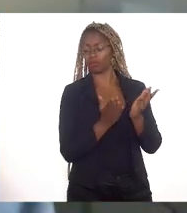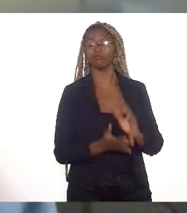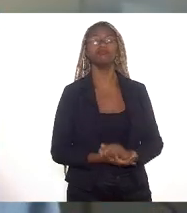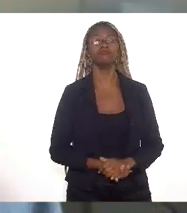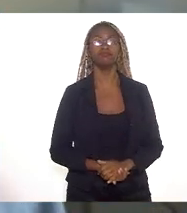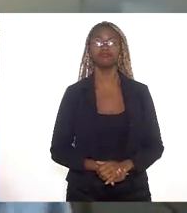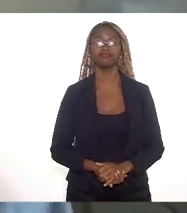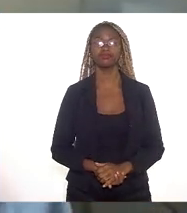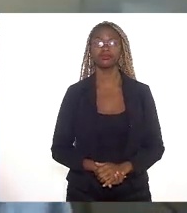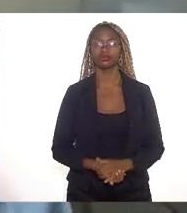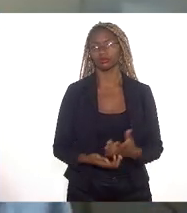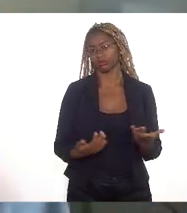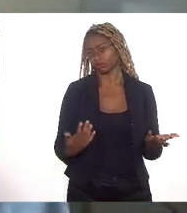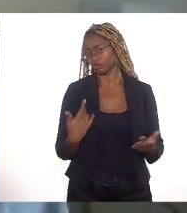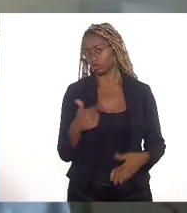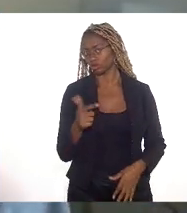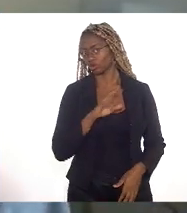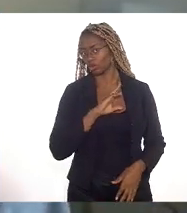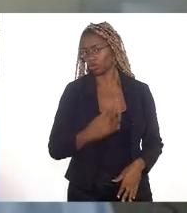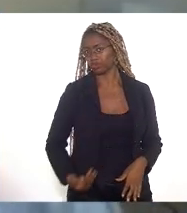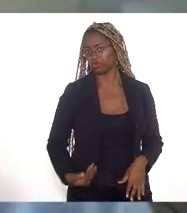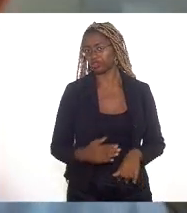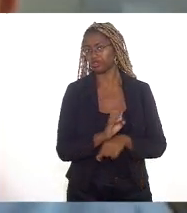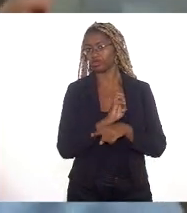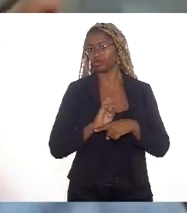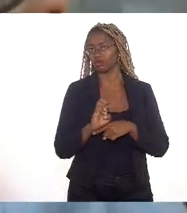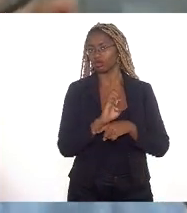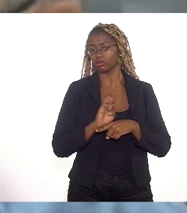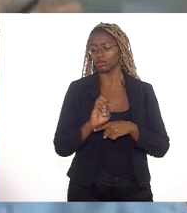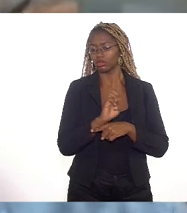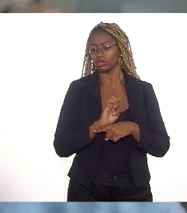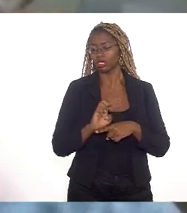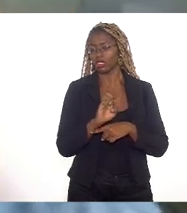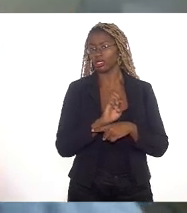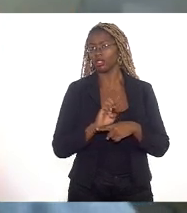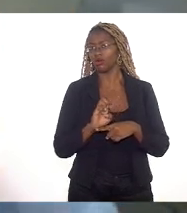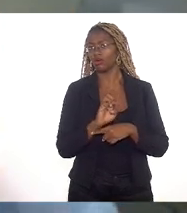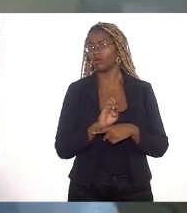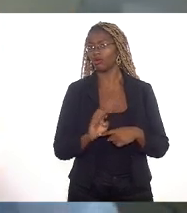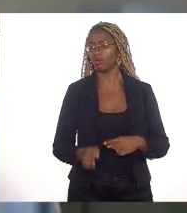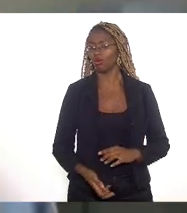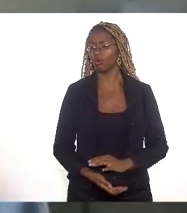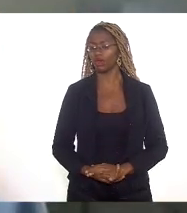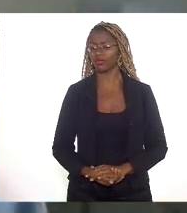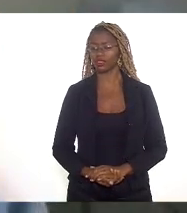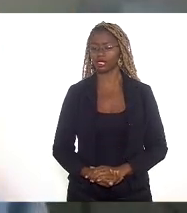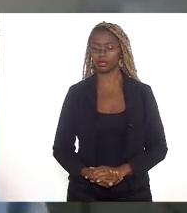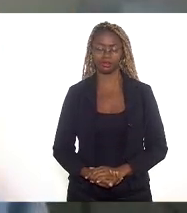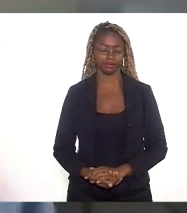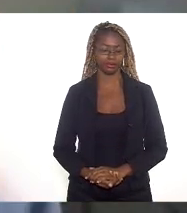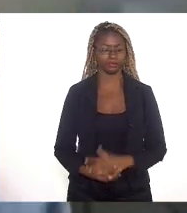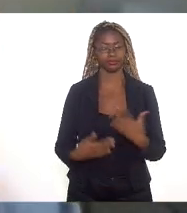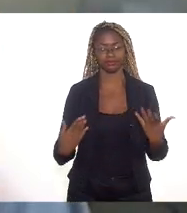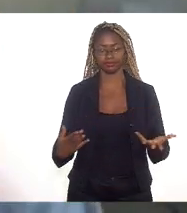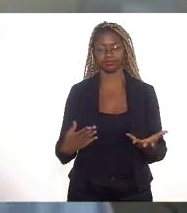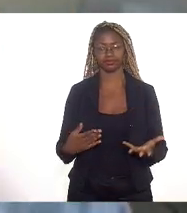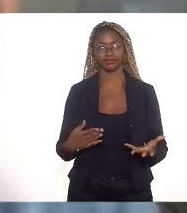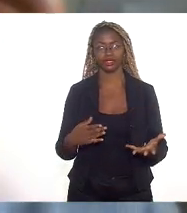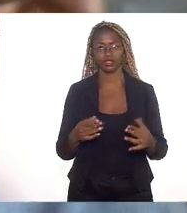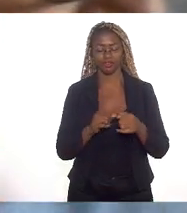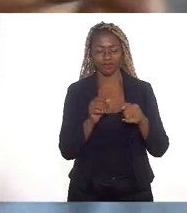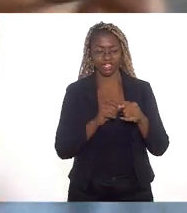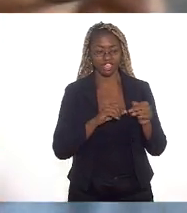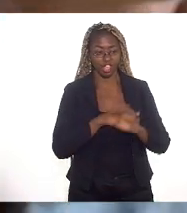Mesmo não tendo ainda o governo do Estado instalado, né, e feito funcionar